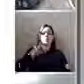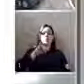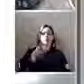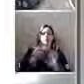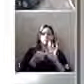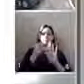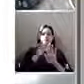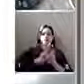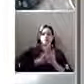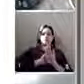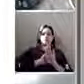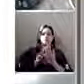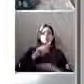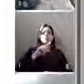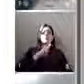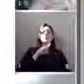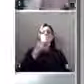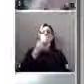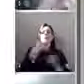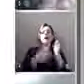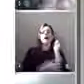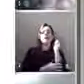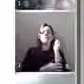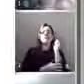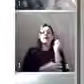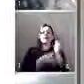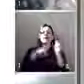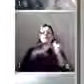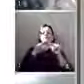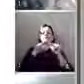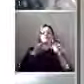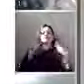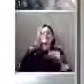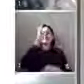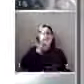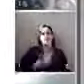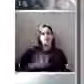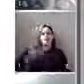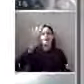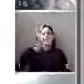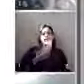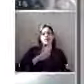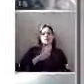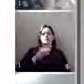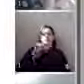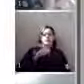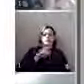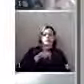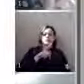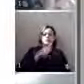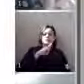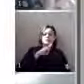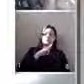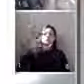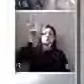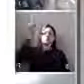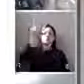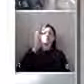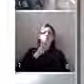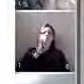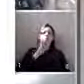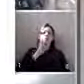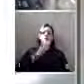caso do abacaxi, vários tipos de abacaxi que tem no Brasil, que crescem no Brasil e na Bolívia, no Paraguai,